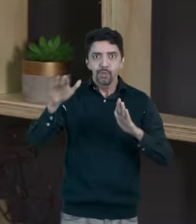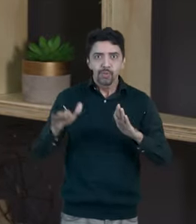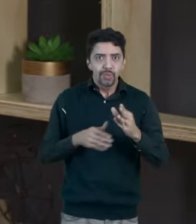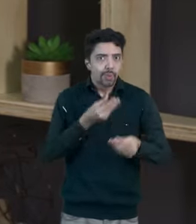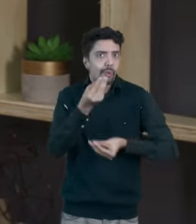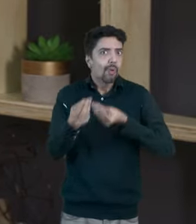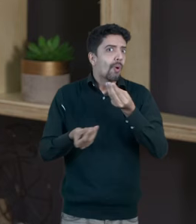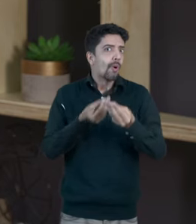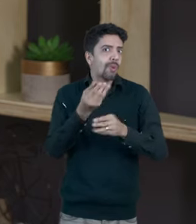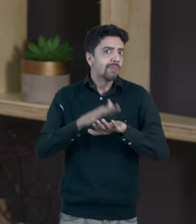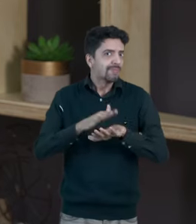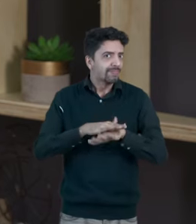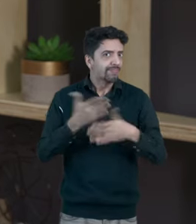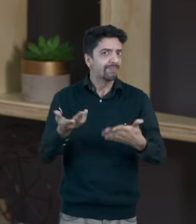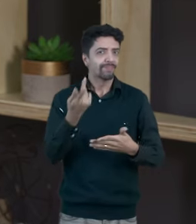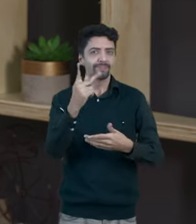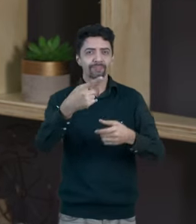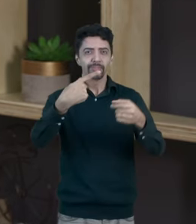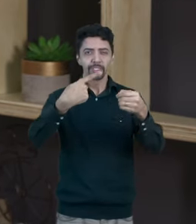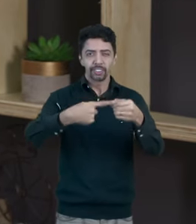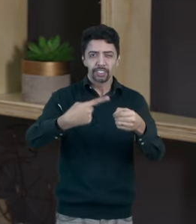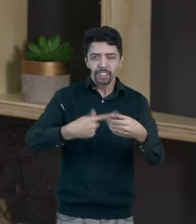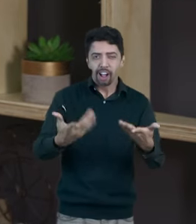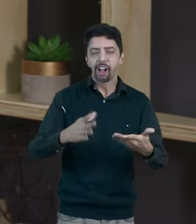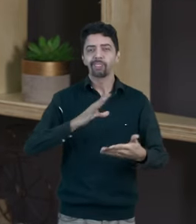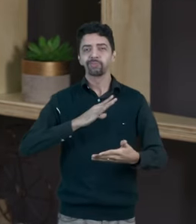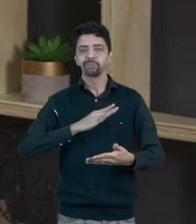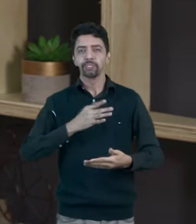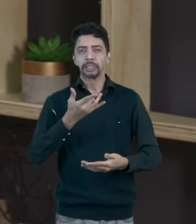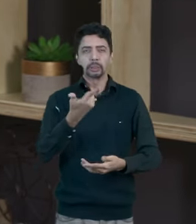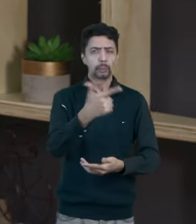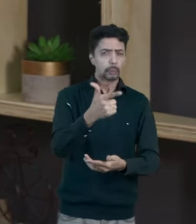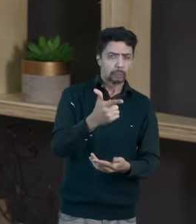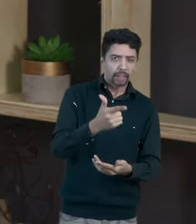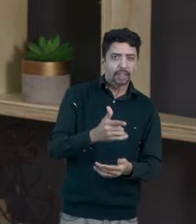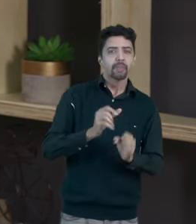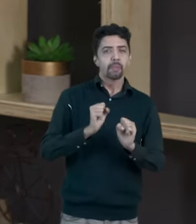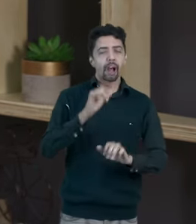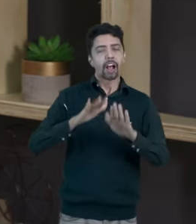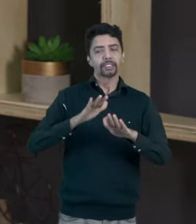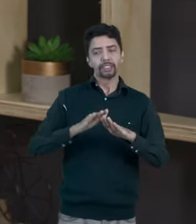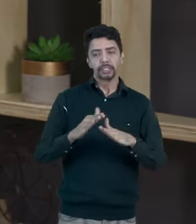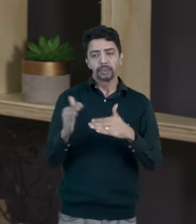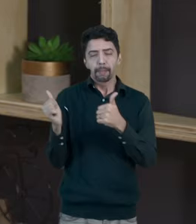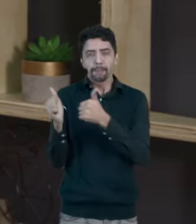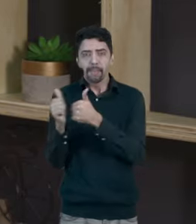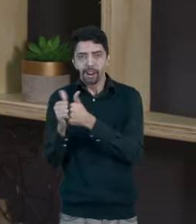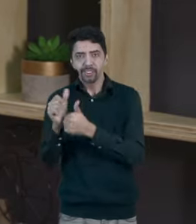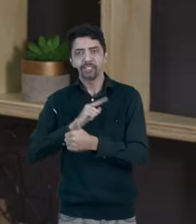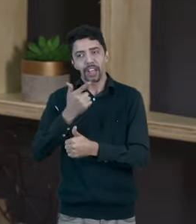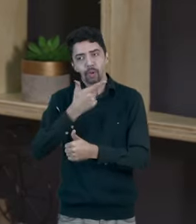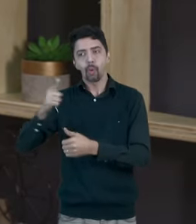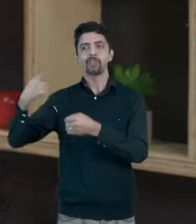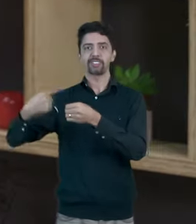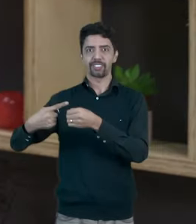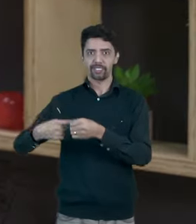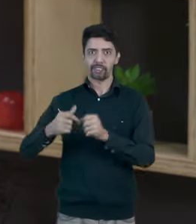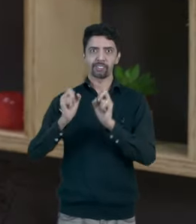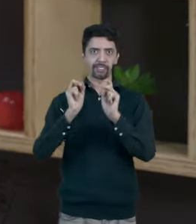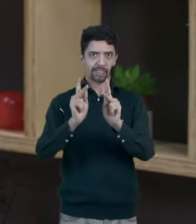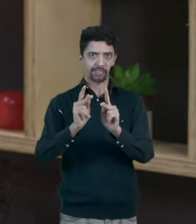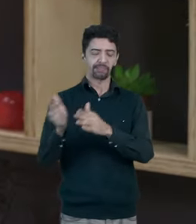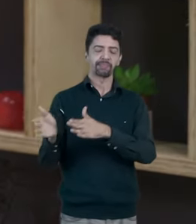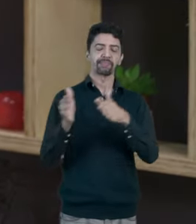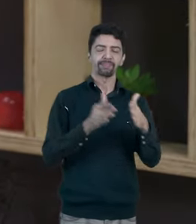já saber onde procurar na É verdade se a sua cidade não tem certamente a cidade vizinha terá